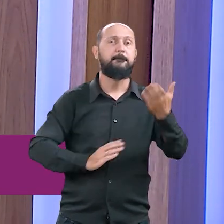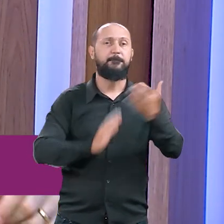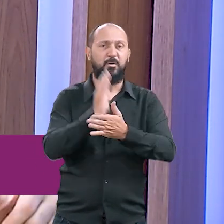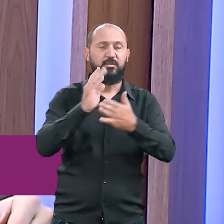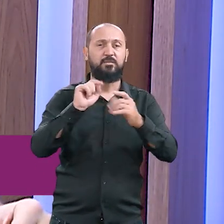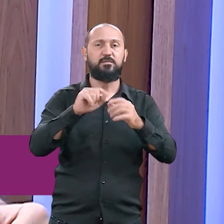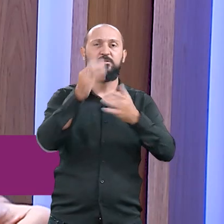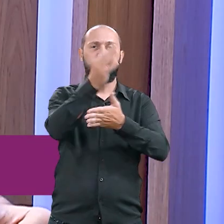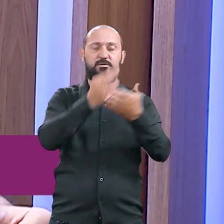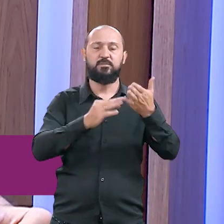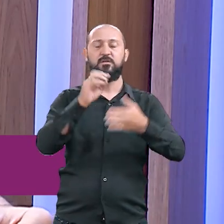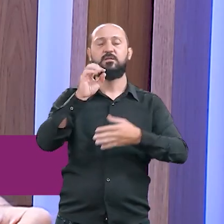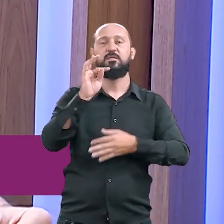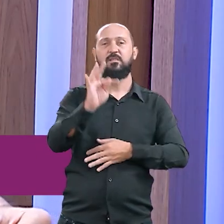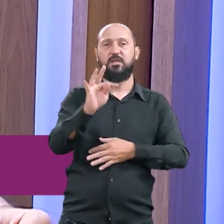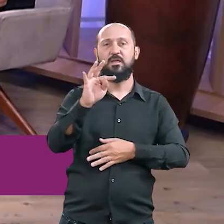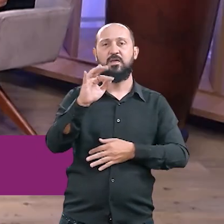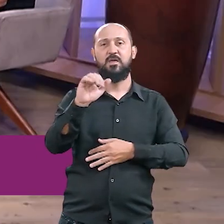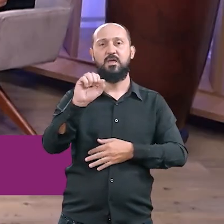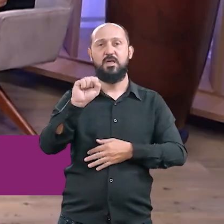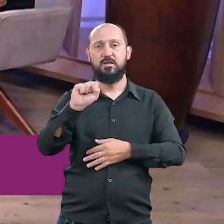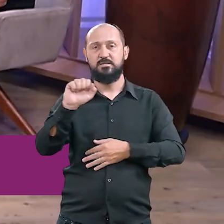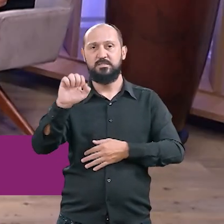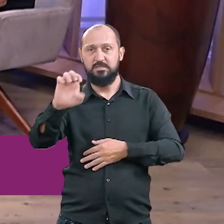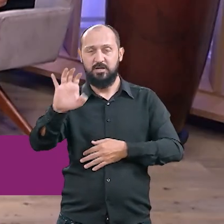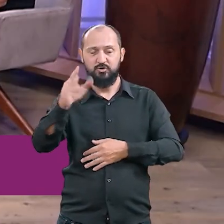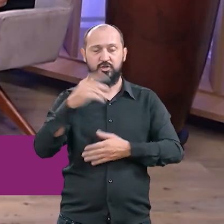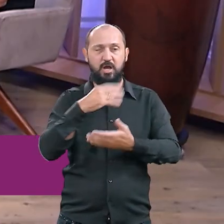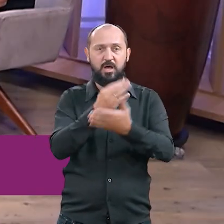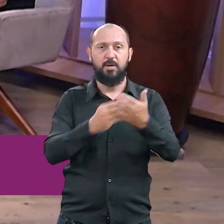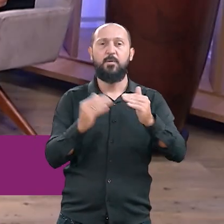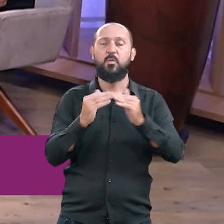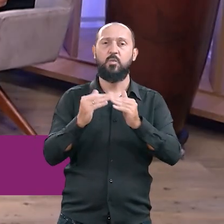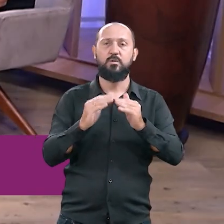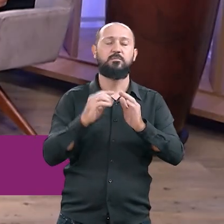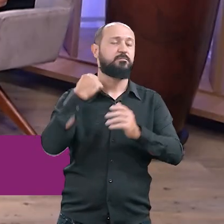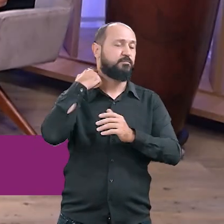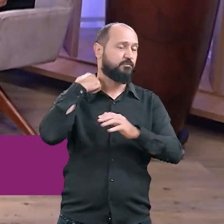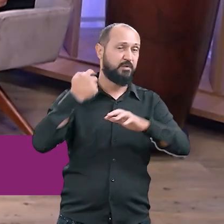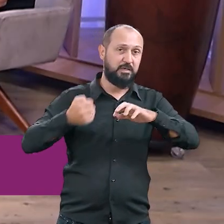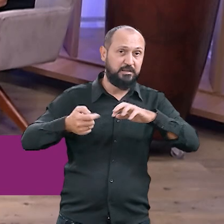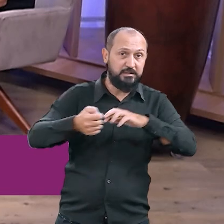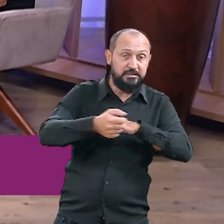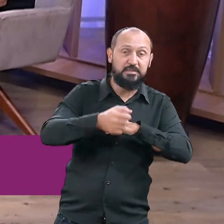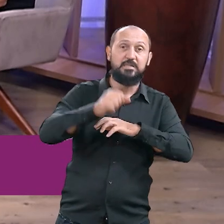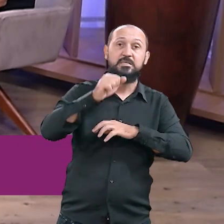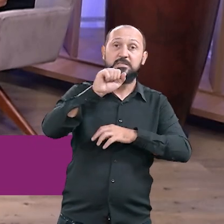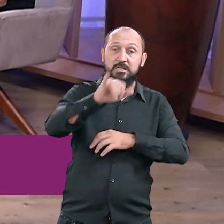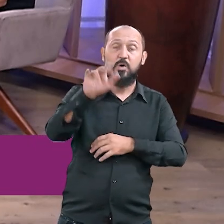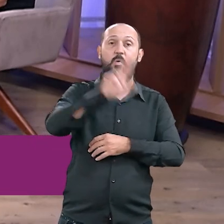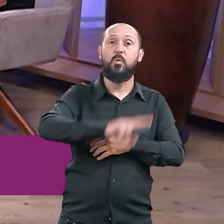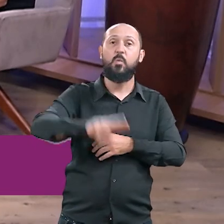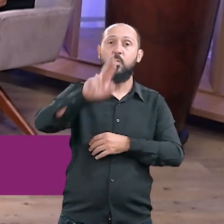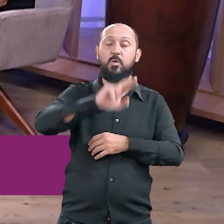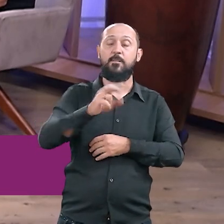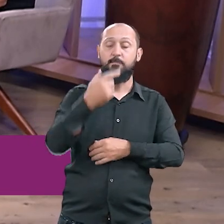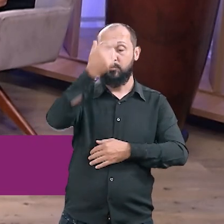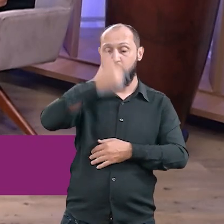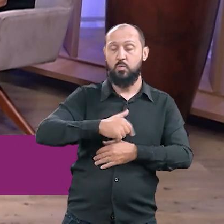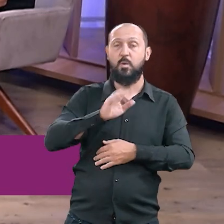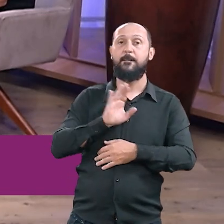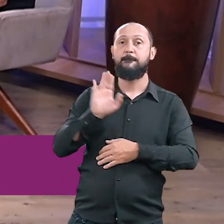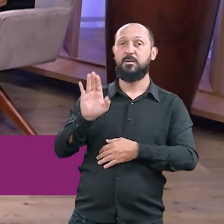acho que é o termo que eles usam, né? Isso. Já são definidos lá atrás. A questão é que agora está tudo mais rápido e mais fácil.